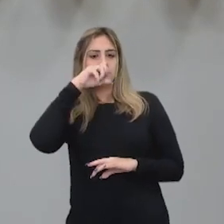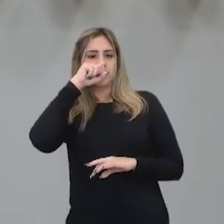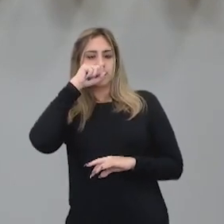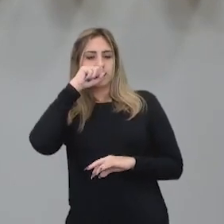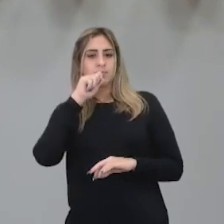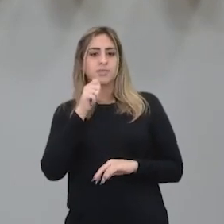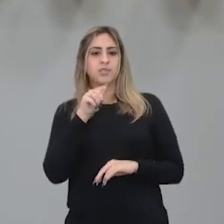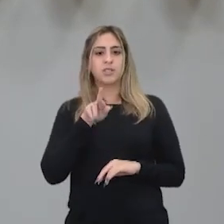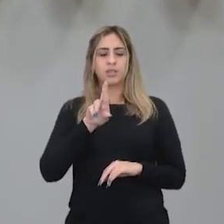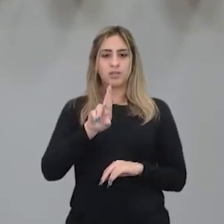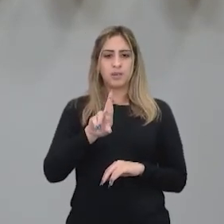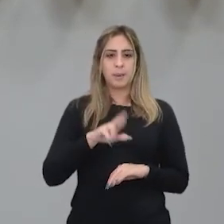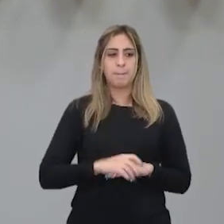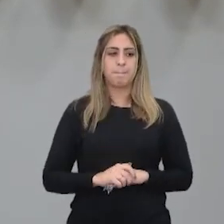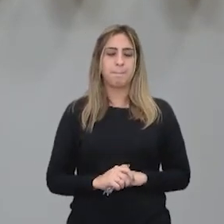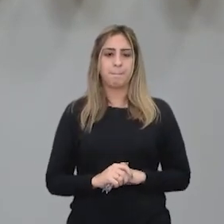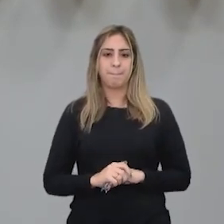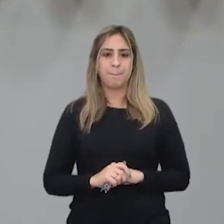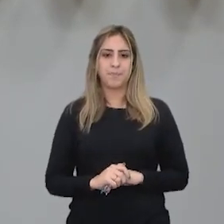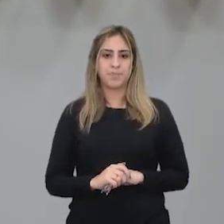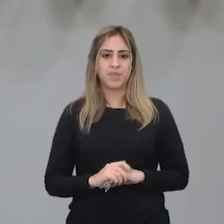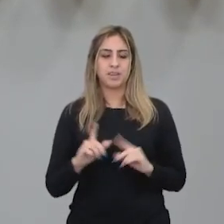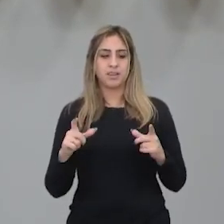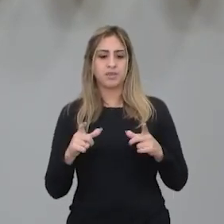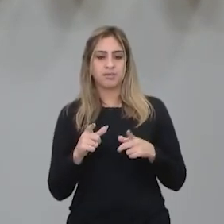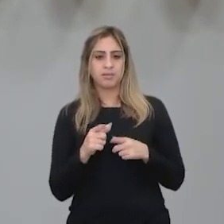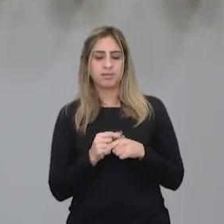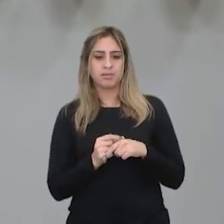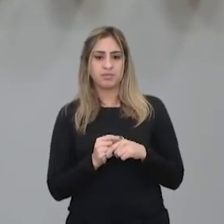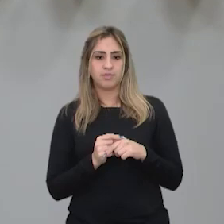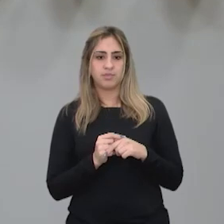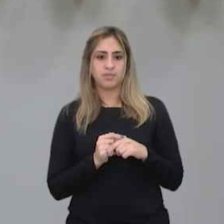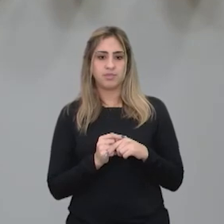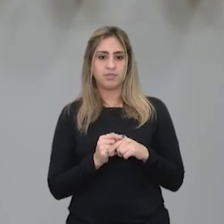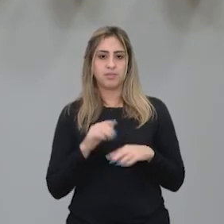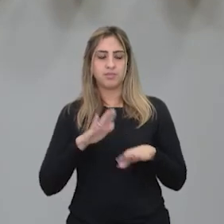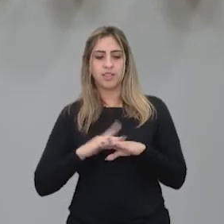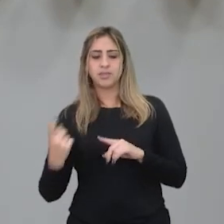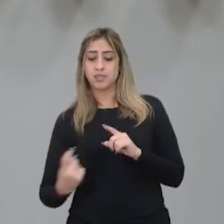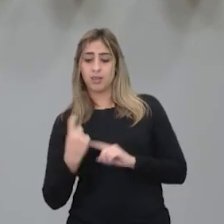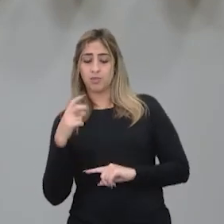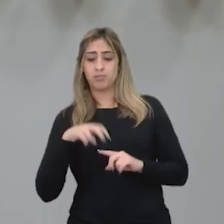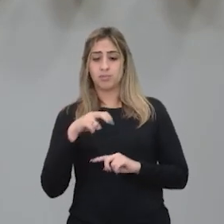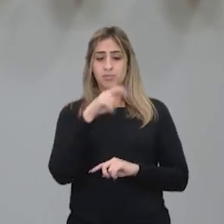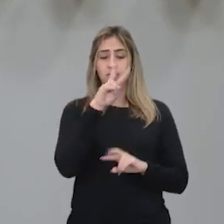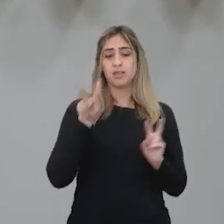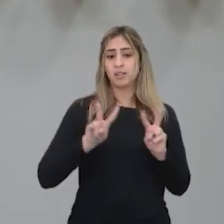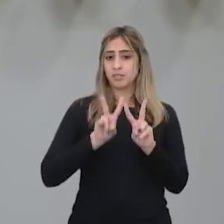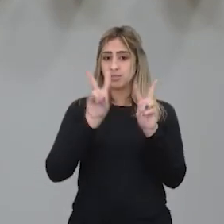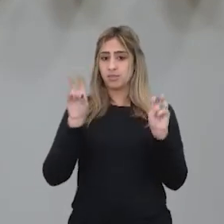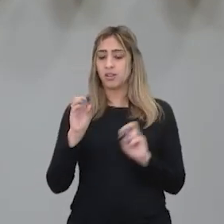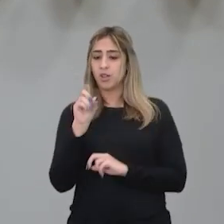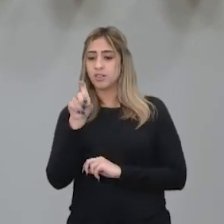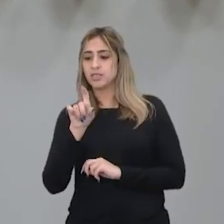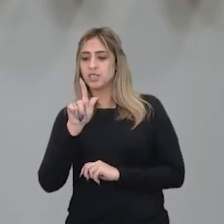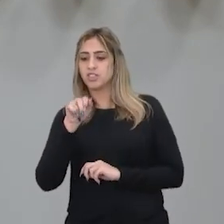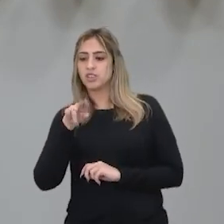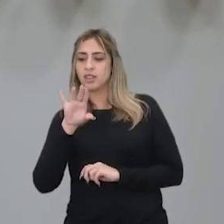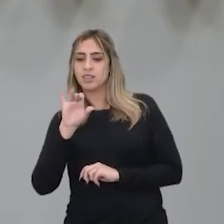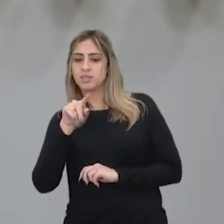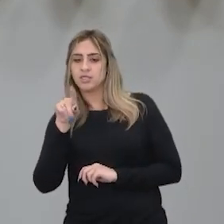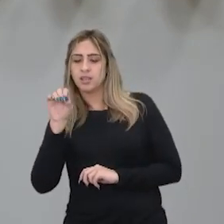ar rarefeito, da pressão reduzida que tem quanto mais alto você vai, a questão da oxigenação,